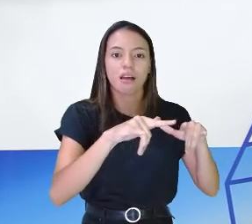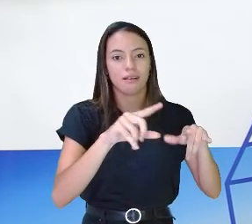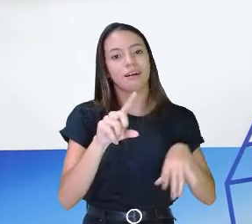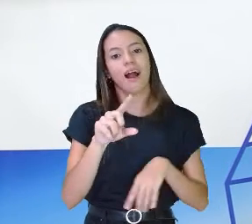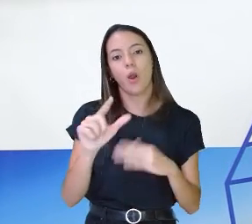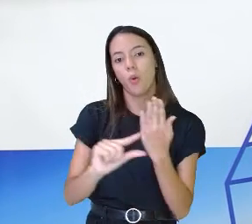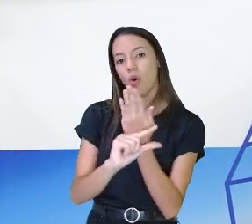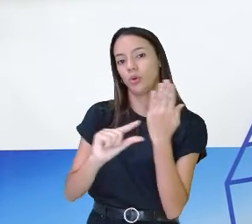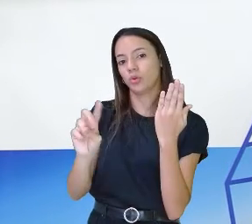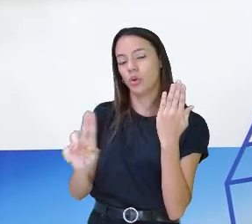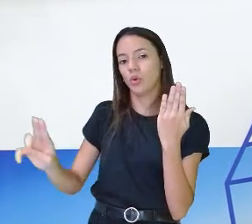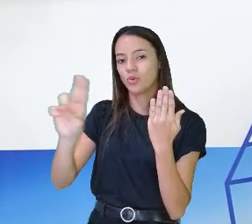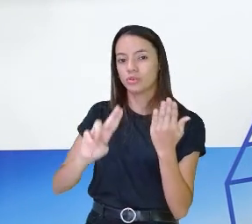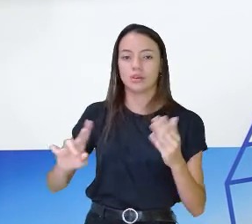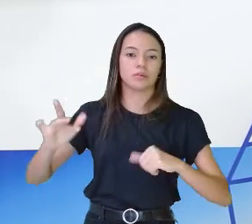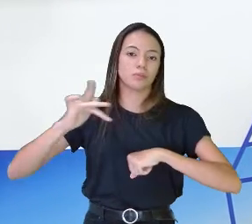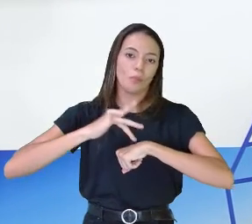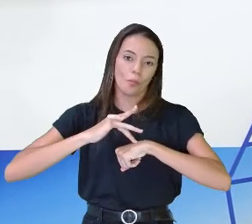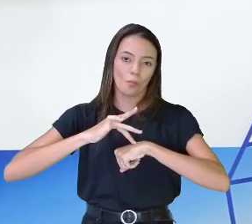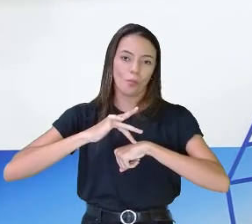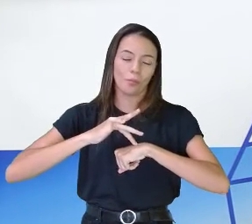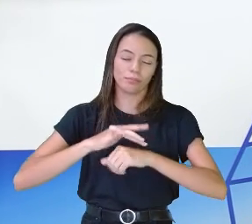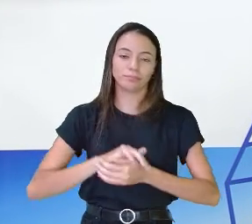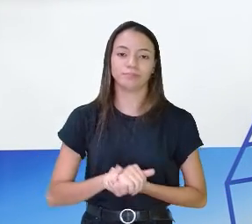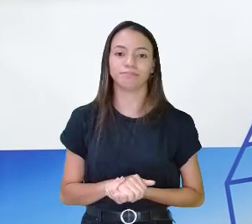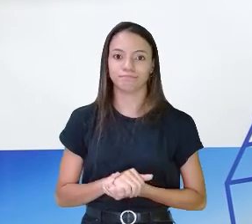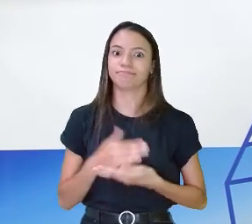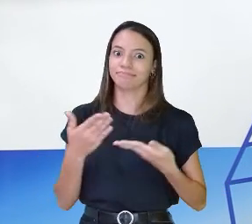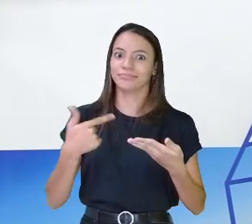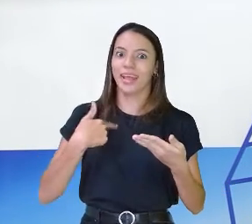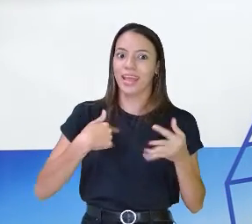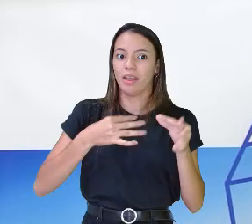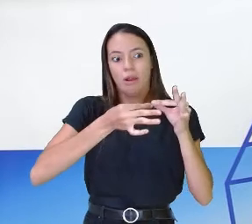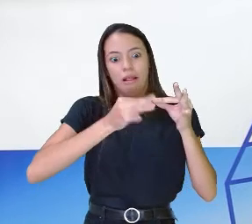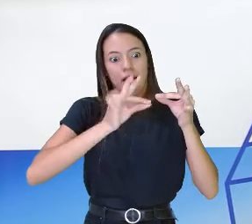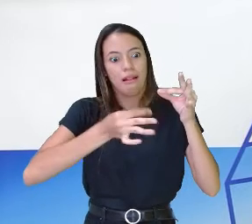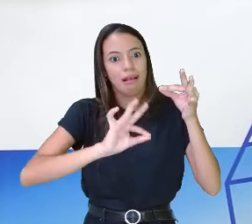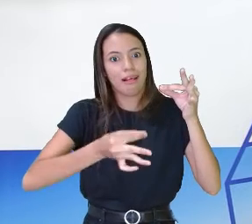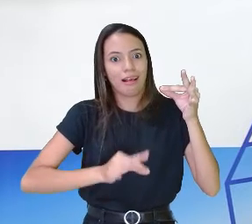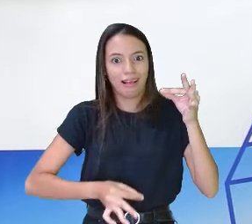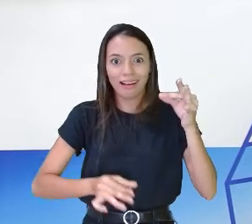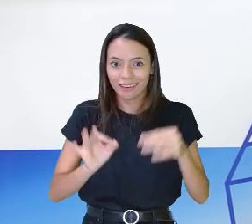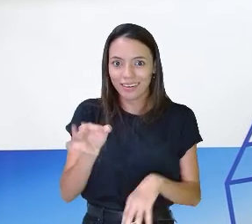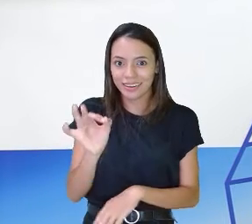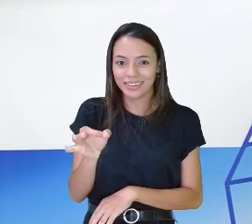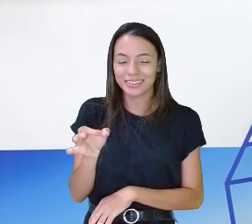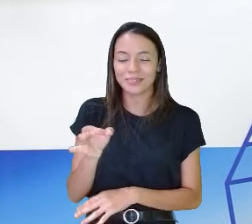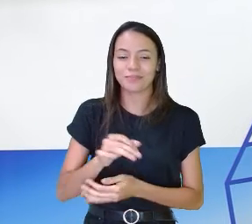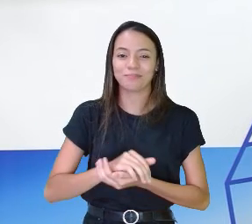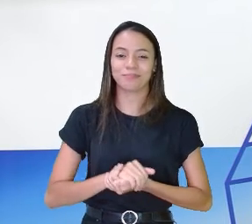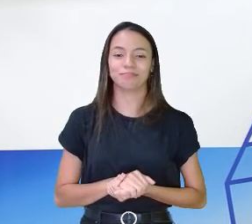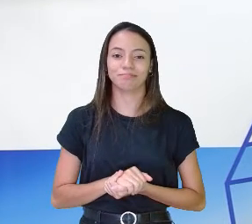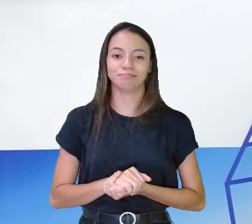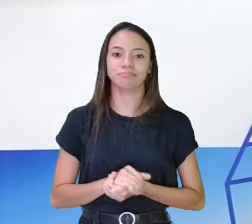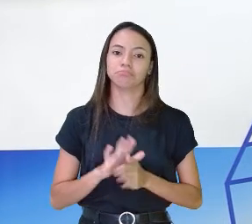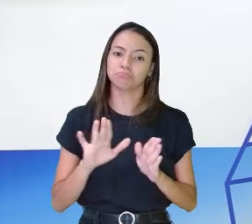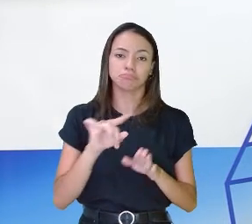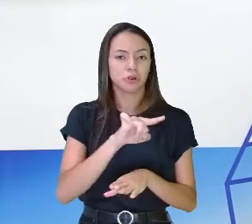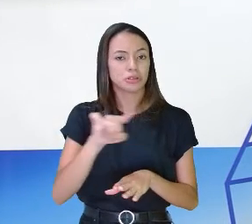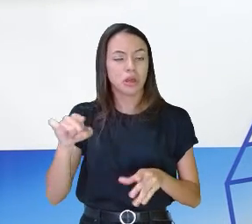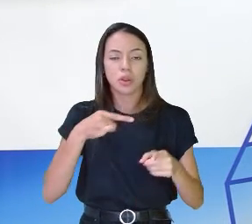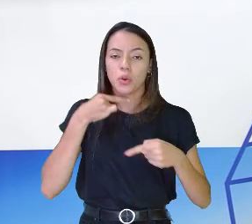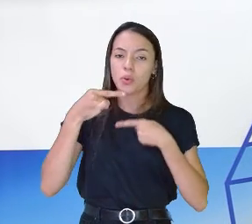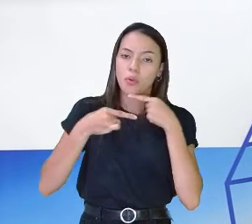irônico. Gente, então, falei que só, né? Falei. Se ficou alguma